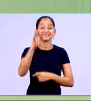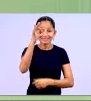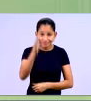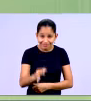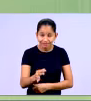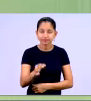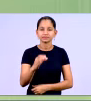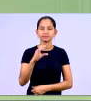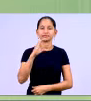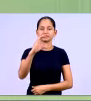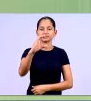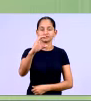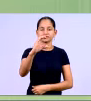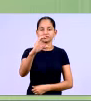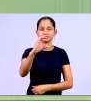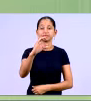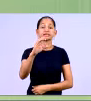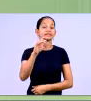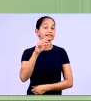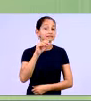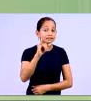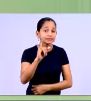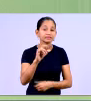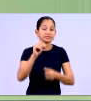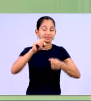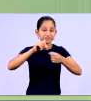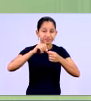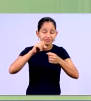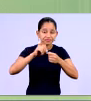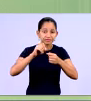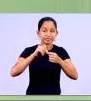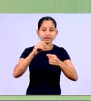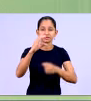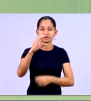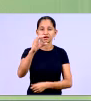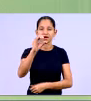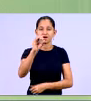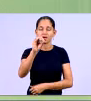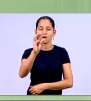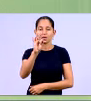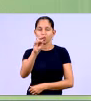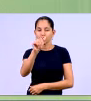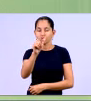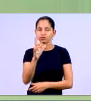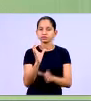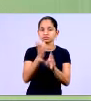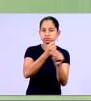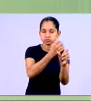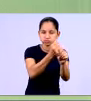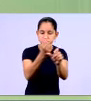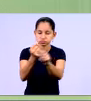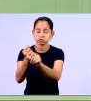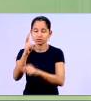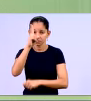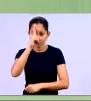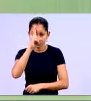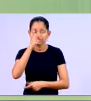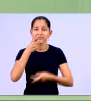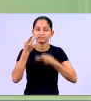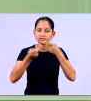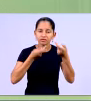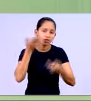alternativa é a C. Uma vez integralizada a cota dos sócios, eles não... Lembra que nós comentamos